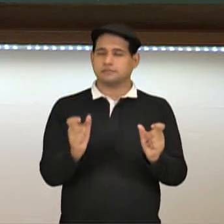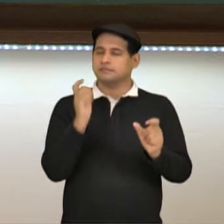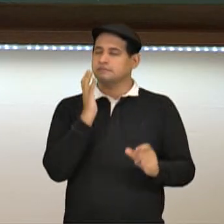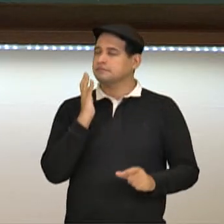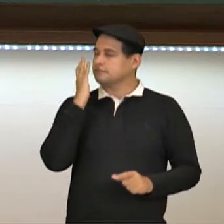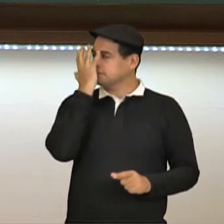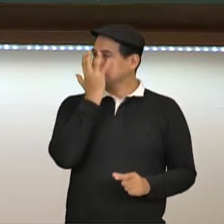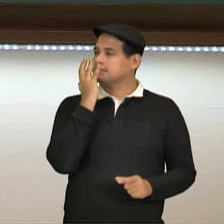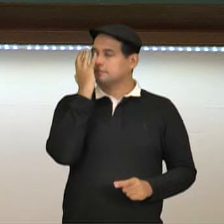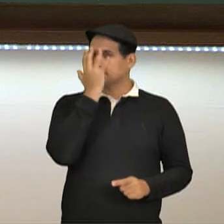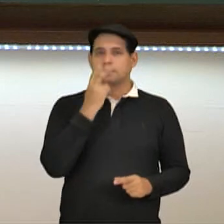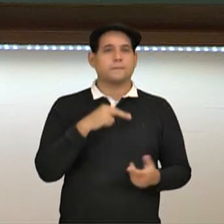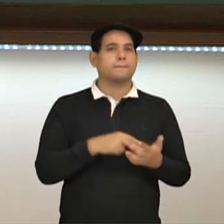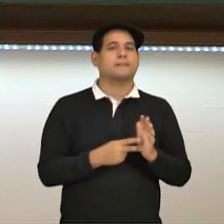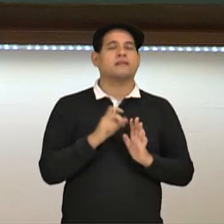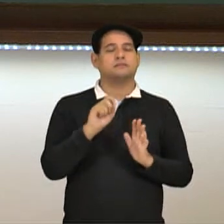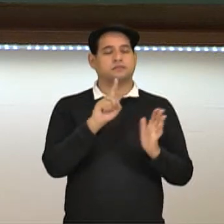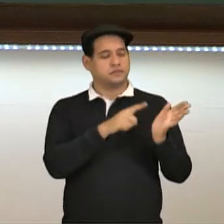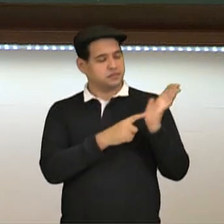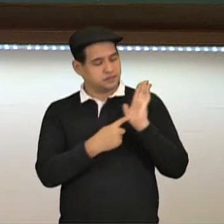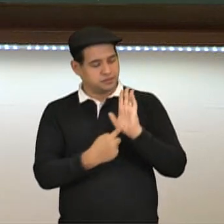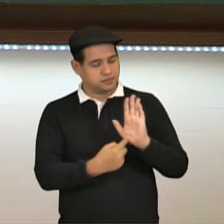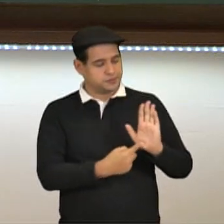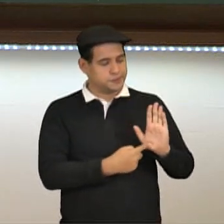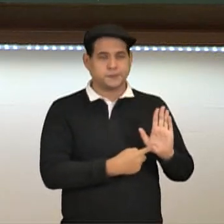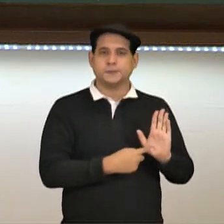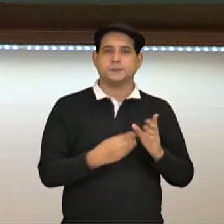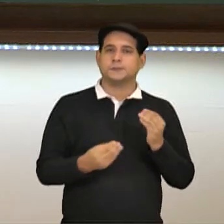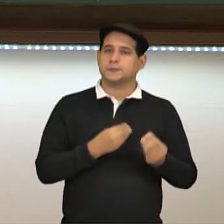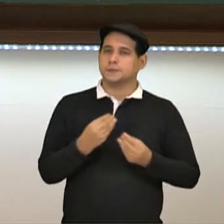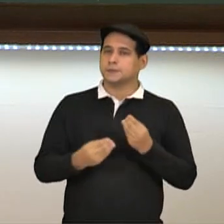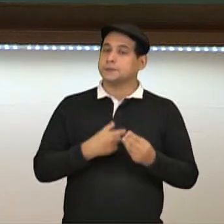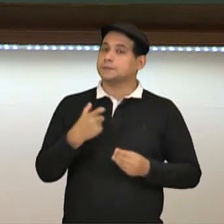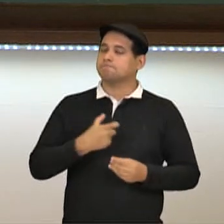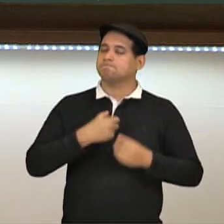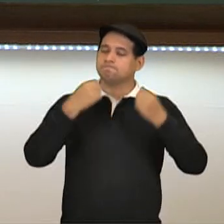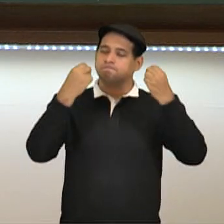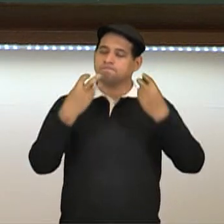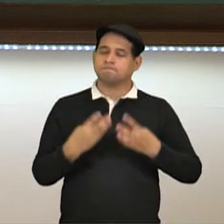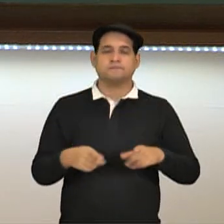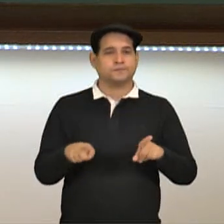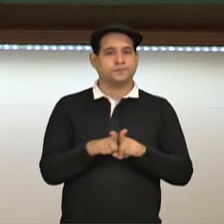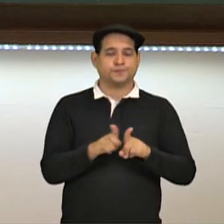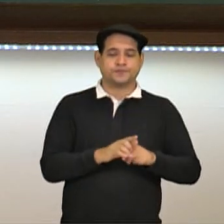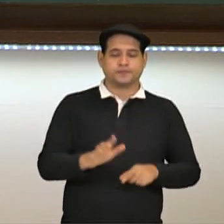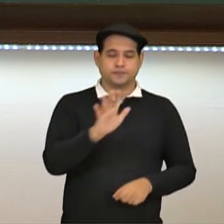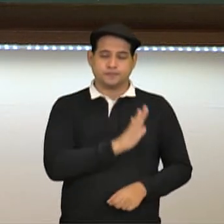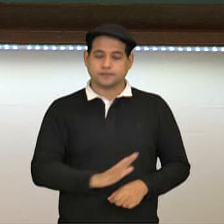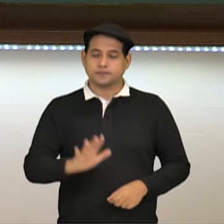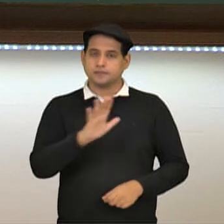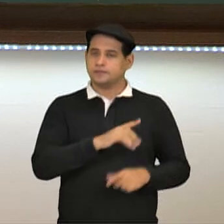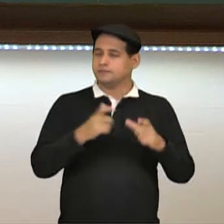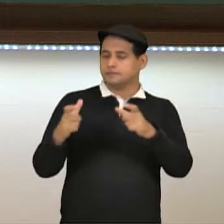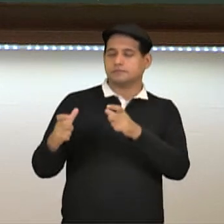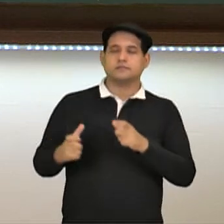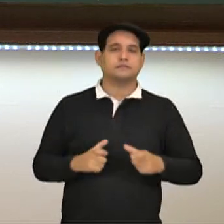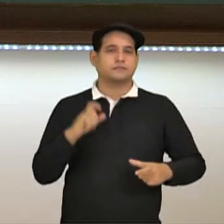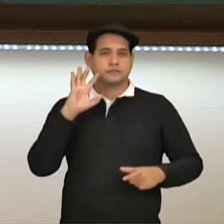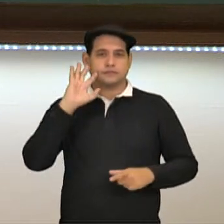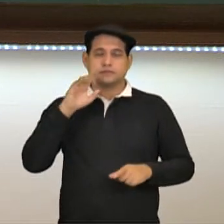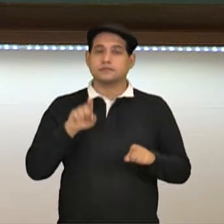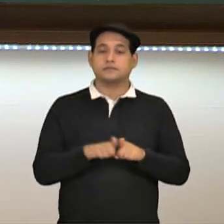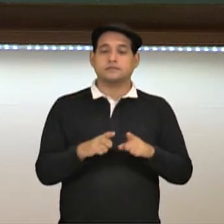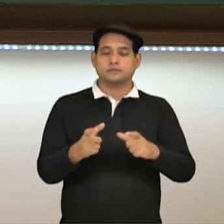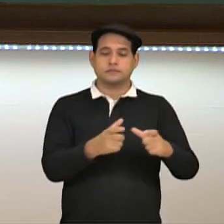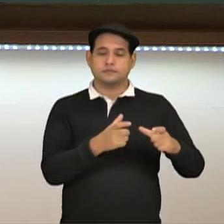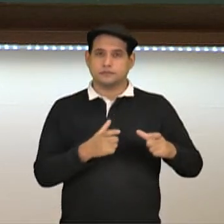romance que são ilustradas, como a questão da voz do narrador, a questão do cenário, do espaço onde os fatos acontecem e da